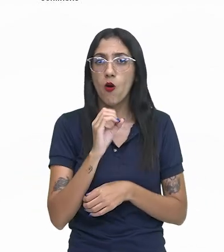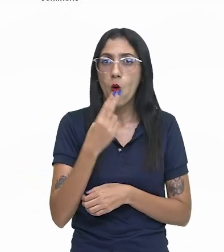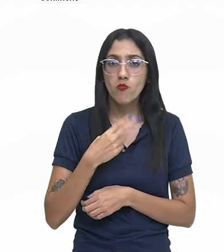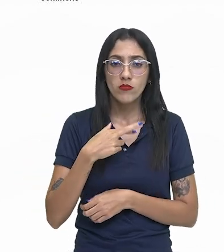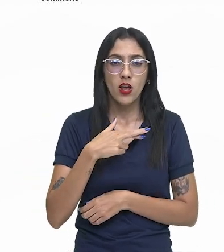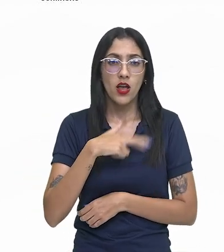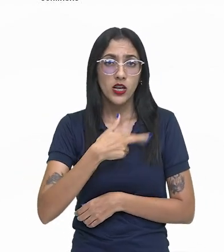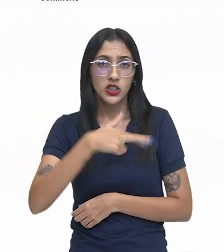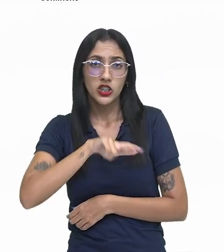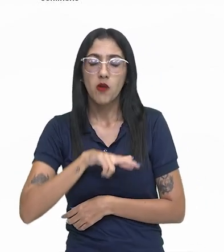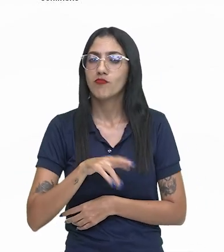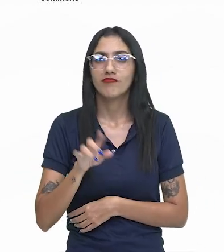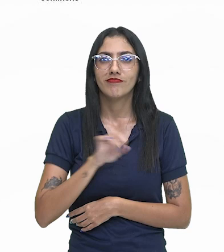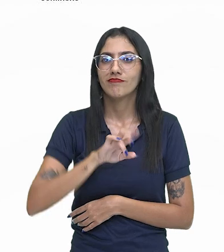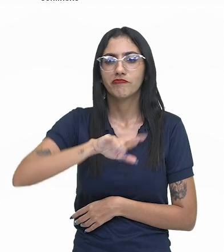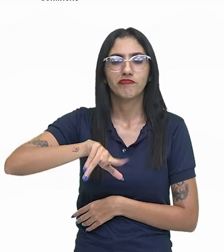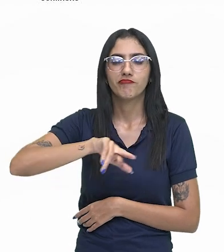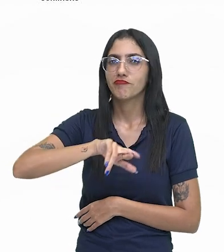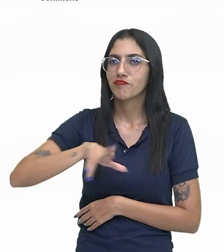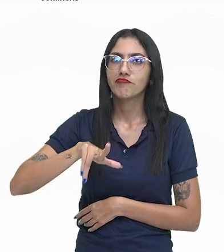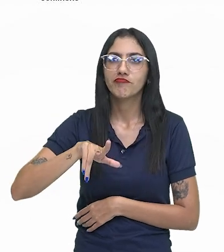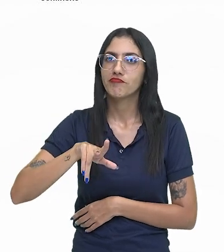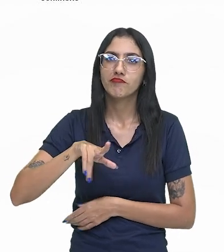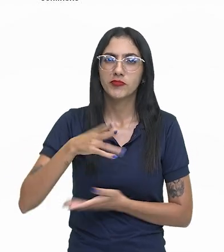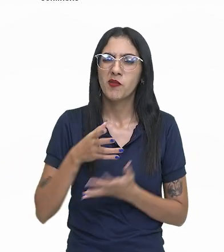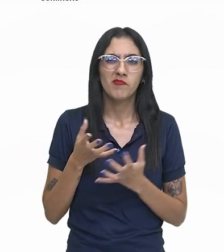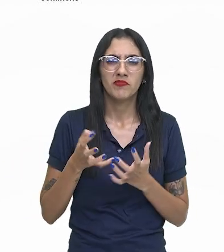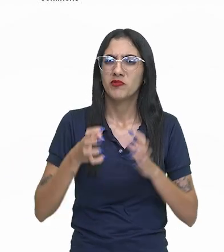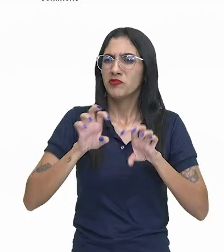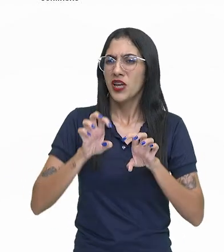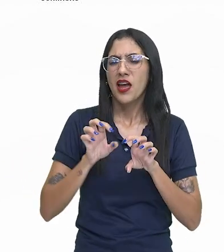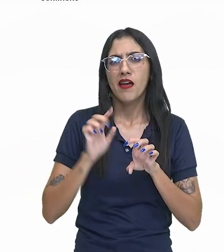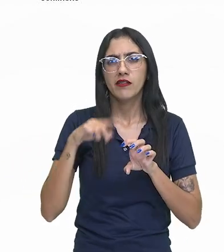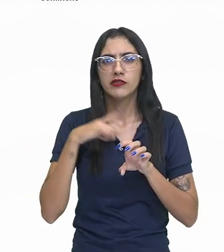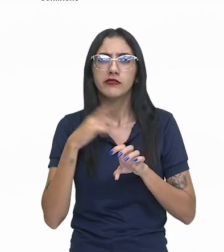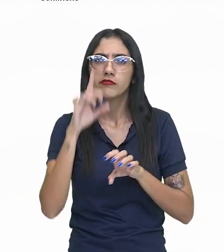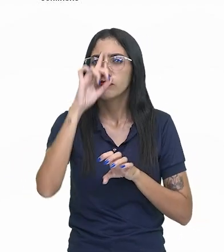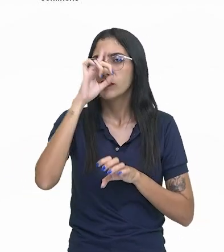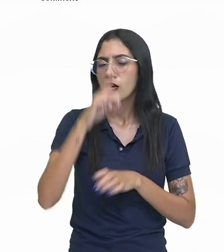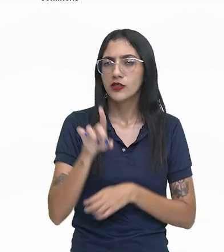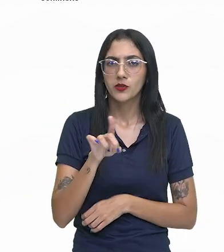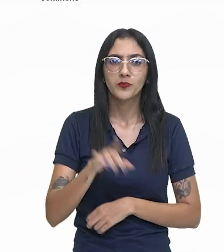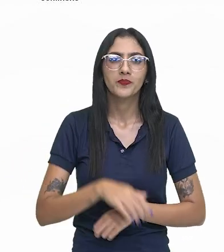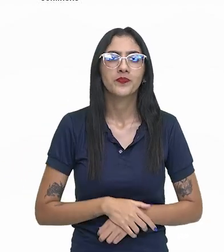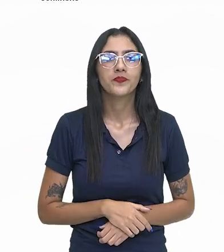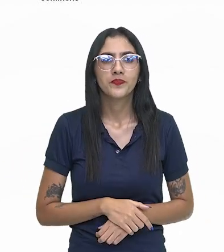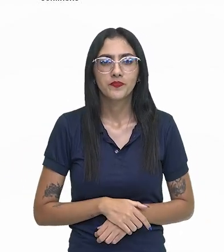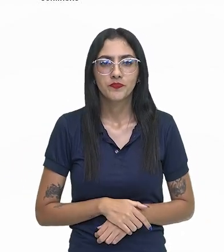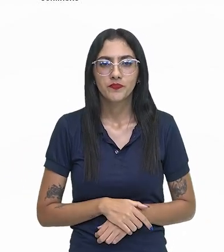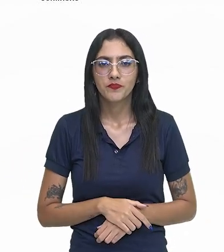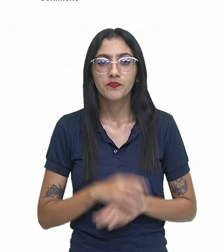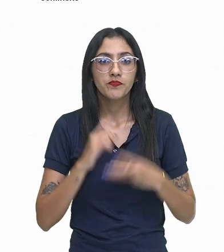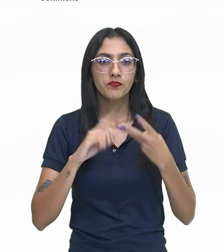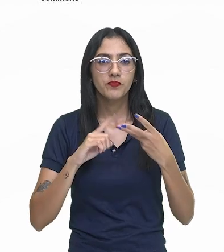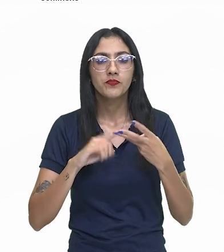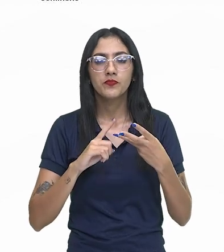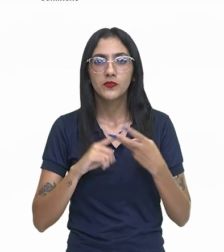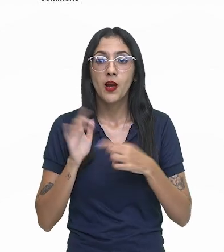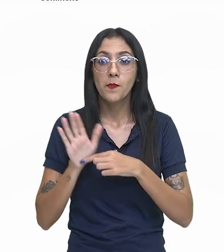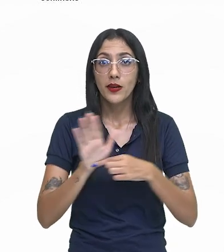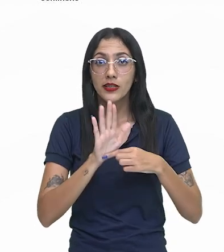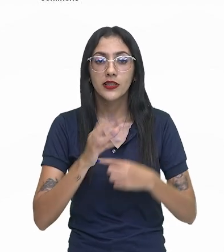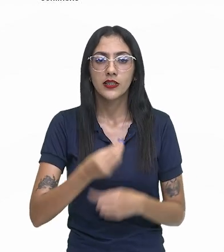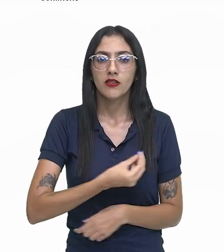religiosidade, justamente porque eles são bem objetivos, então eles não querem ficar divagando, né? Representação da